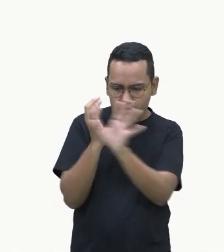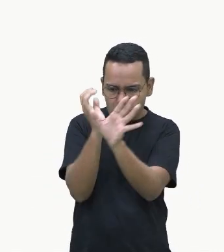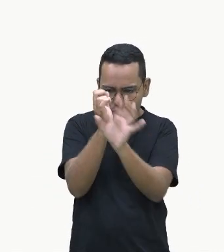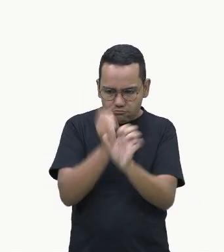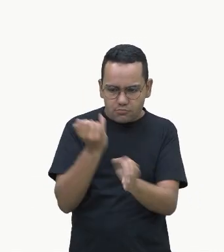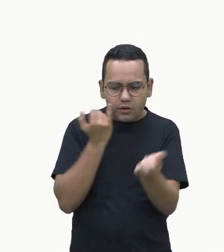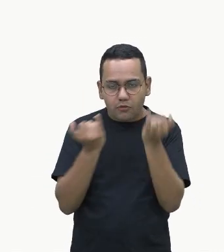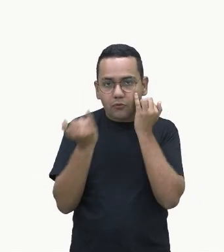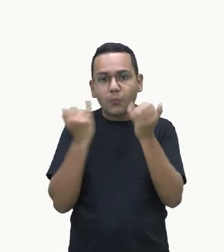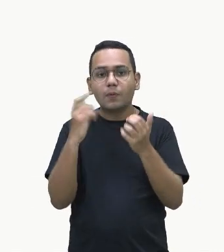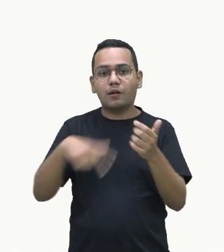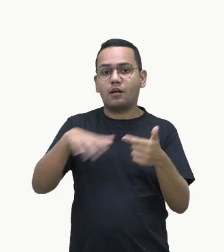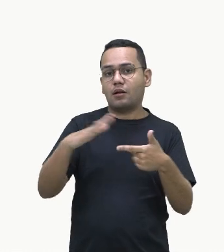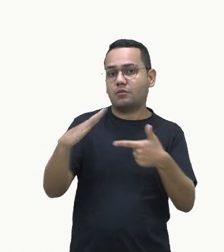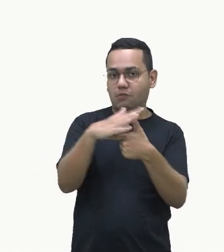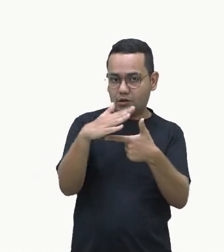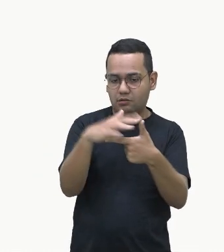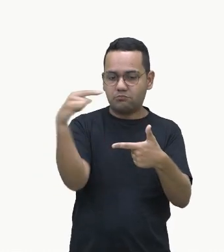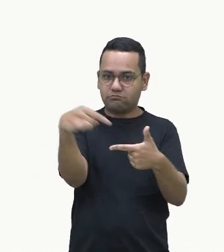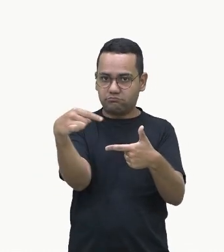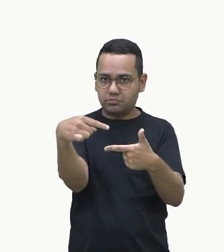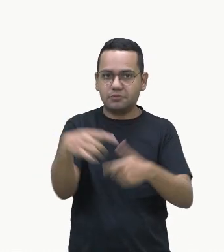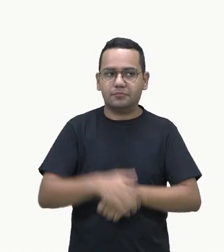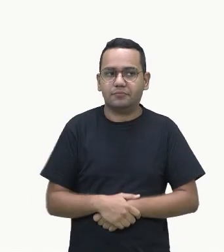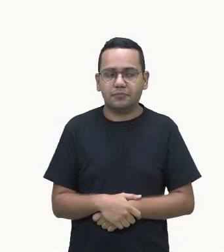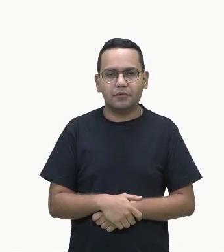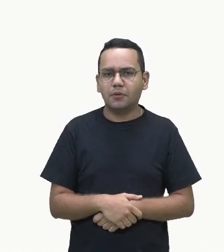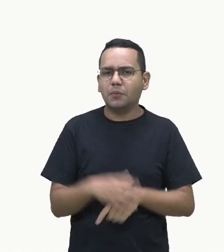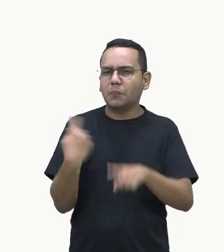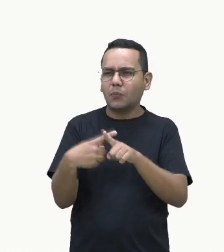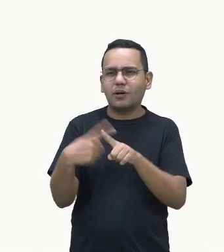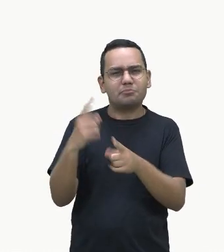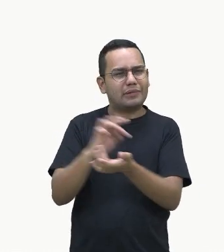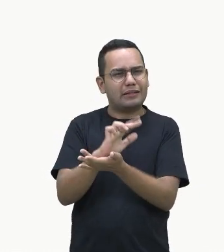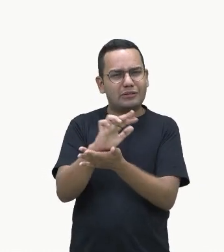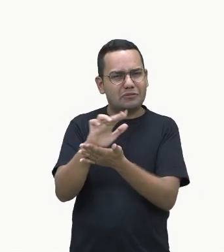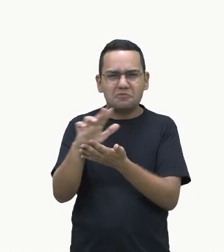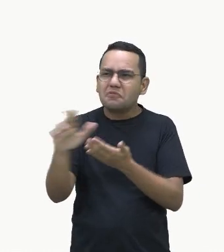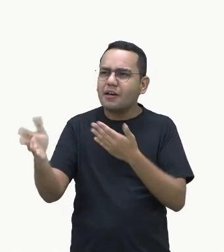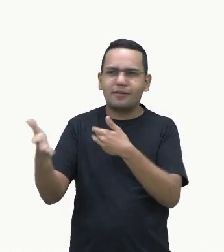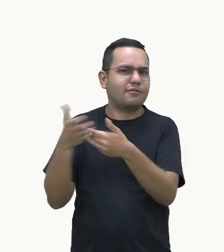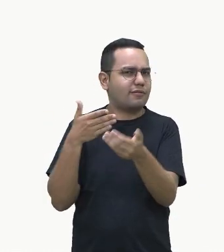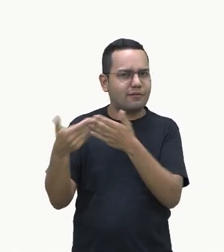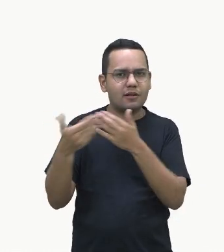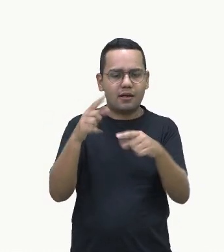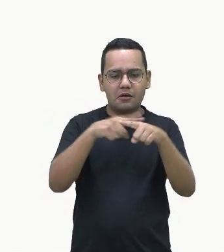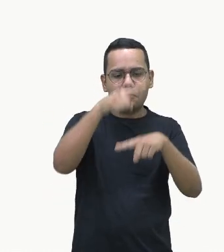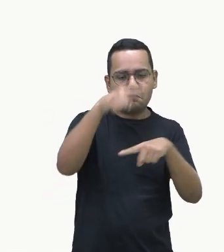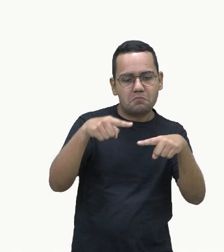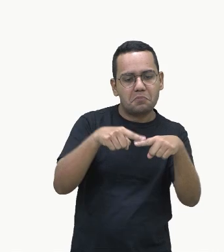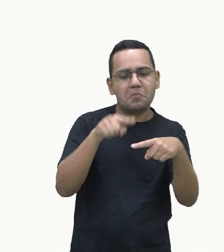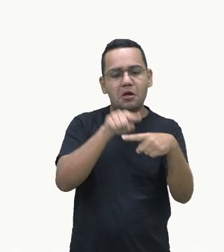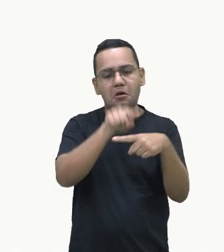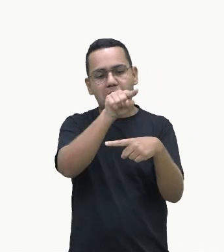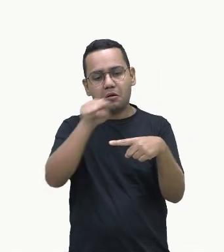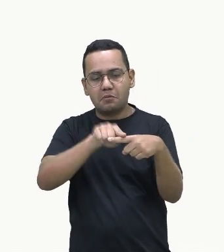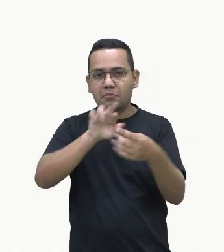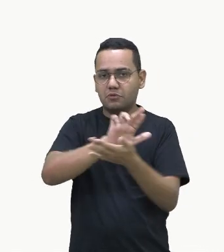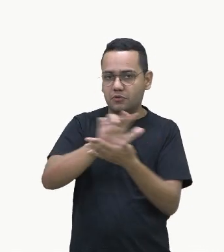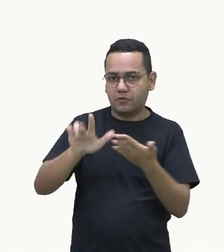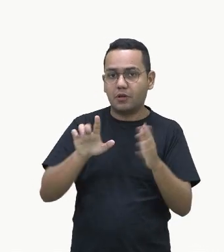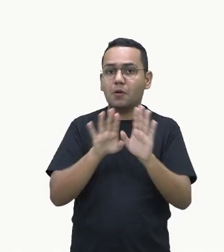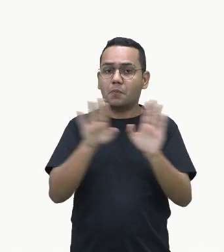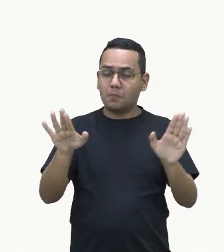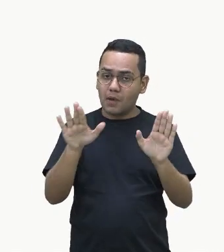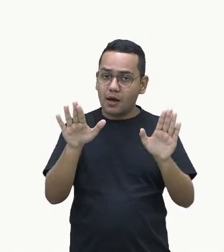triângulos retângulos, porque existem relações métricas em triângulos quaisquer, mas que fique estabelecido aí para você, que você